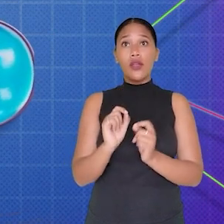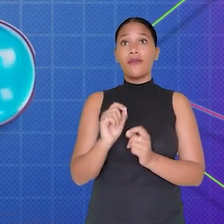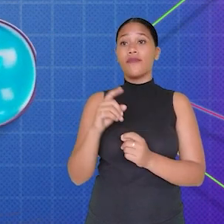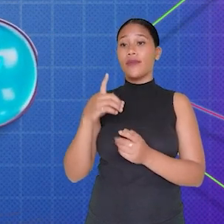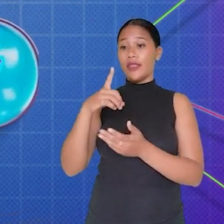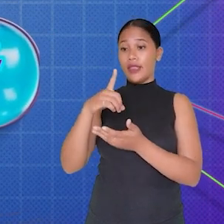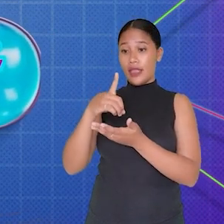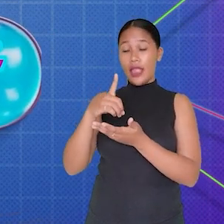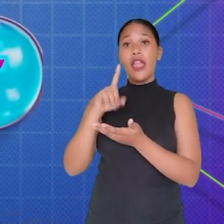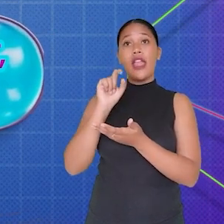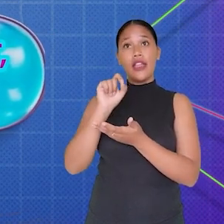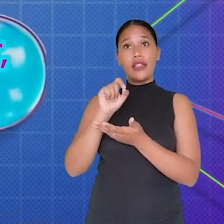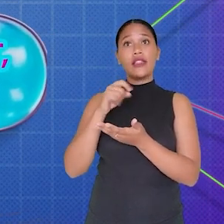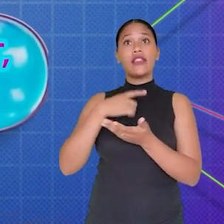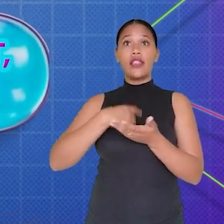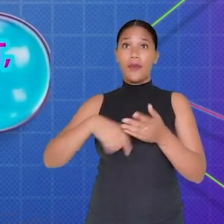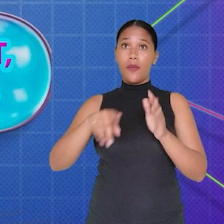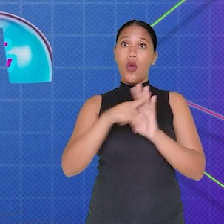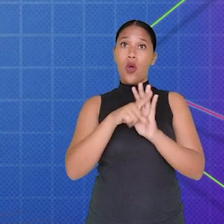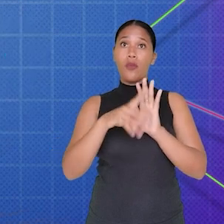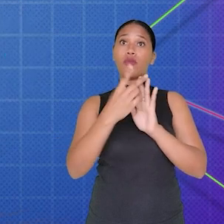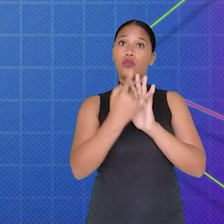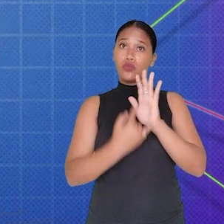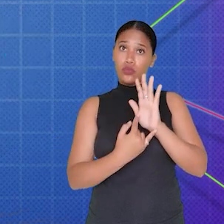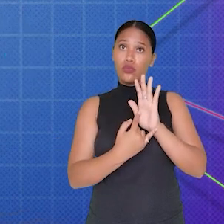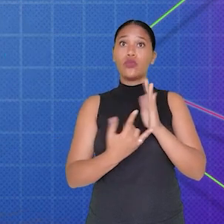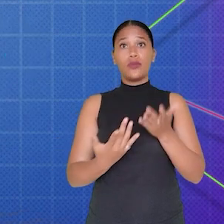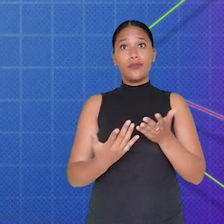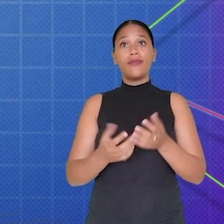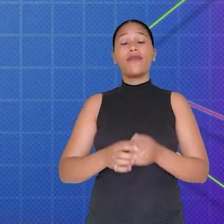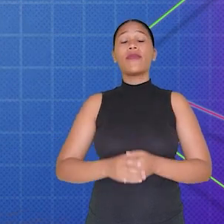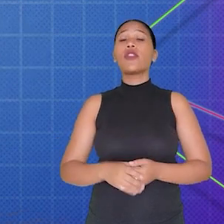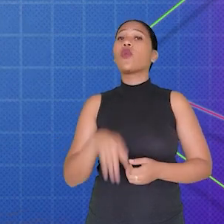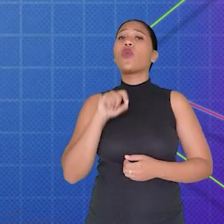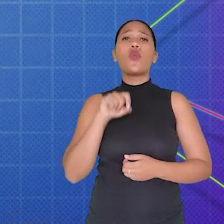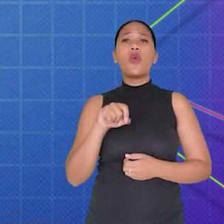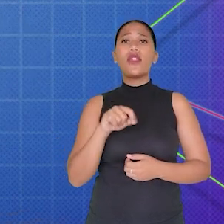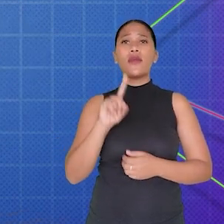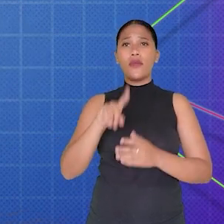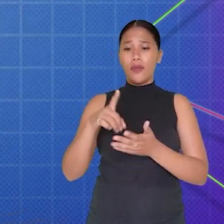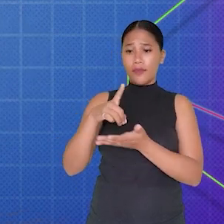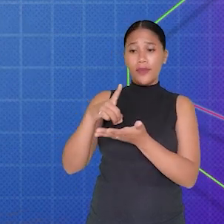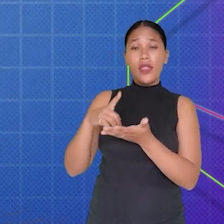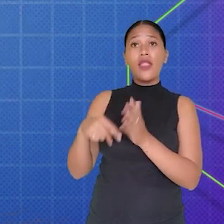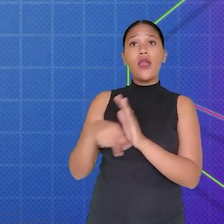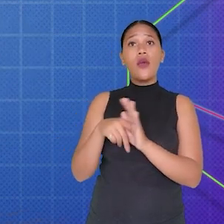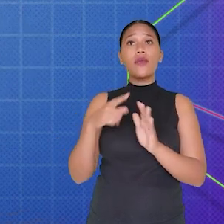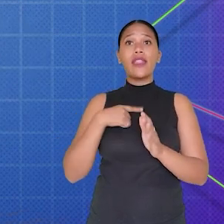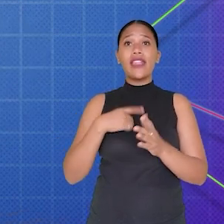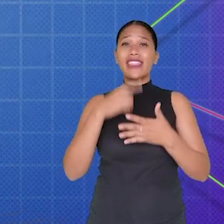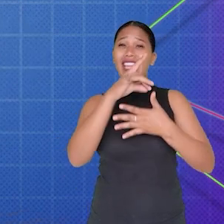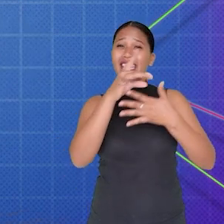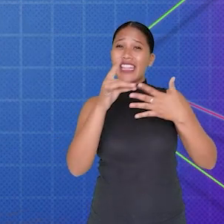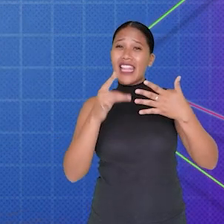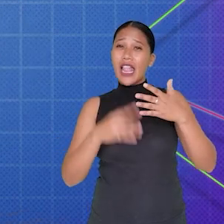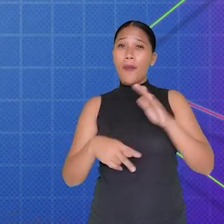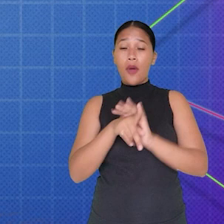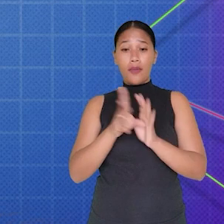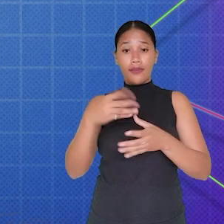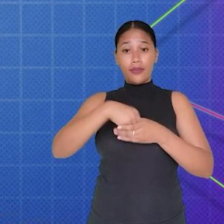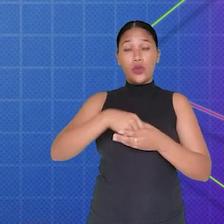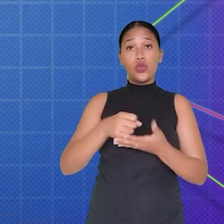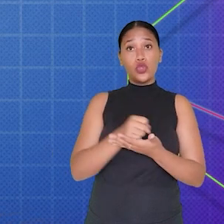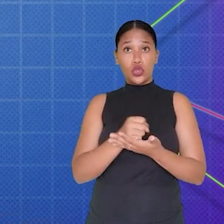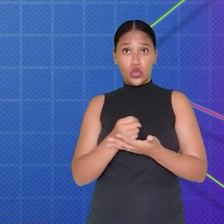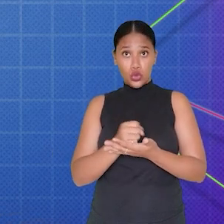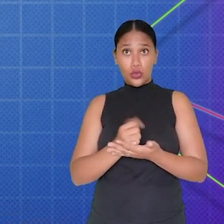para Game Design Document, ou Documento de Design de Jogo em português. É um documento que descreve detalhadamente todas